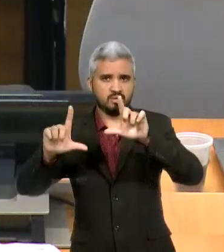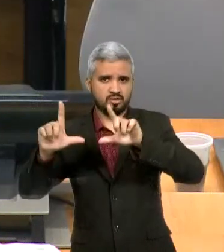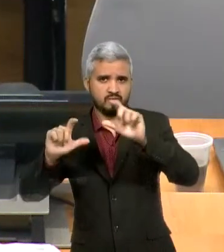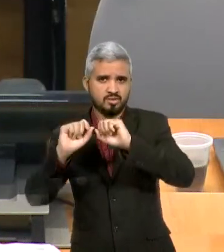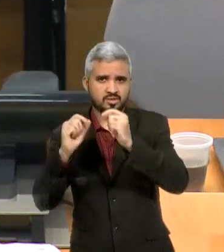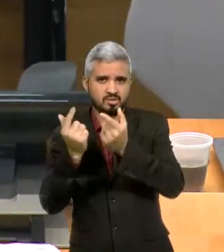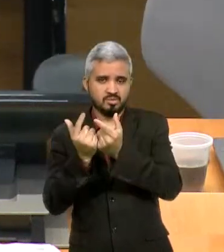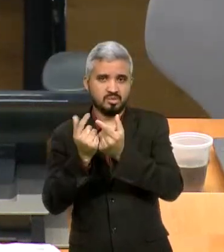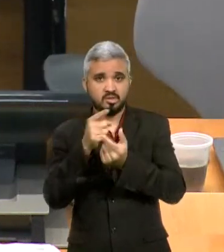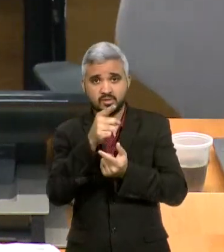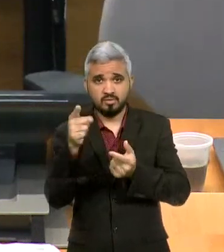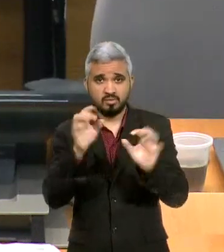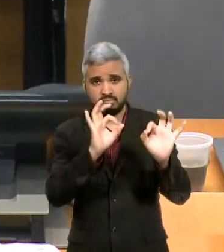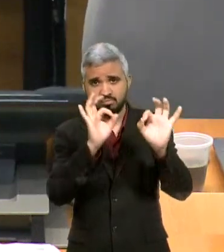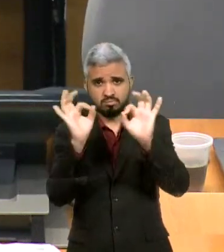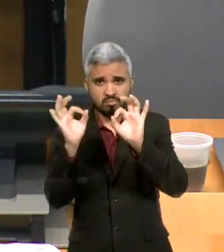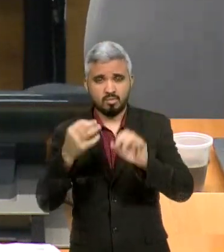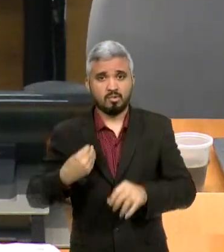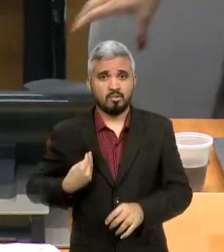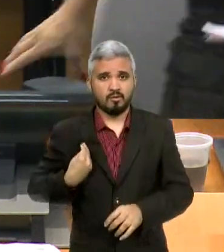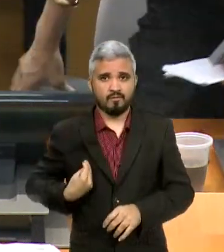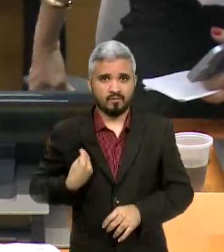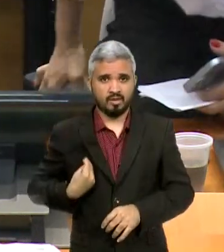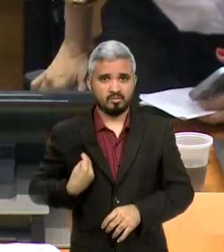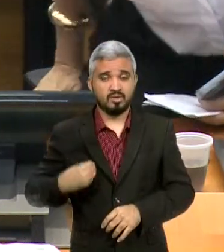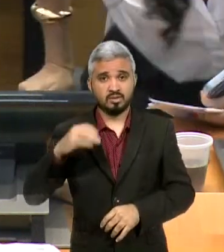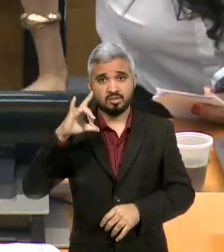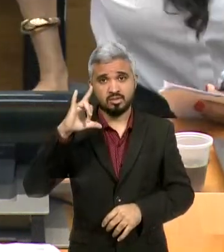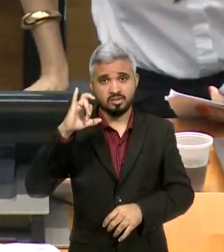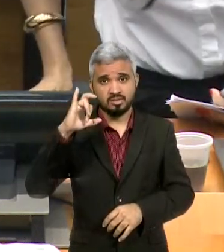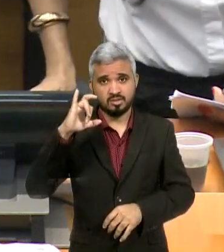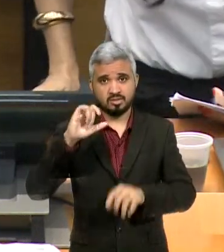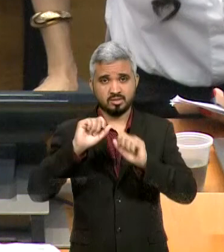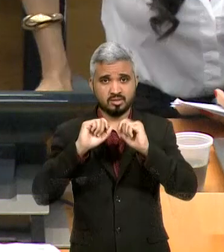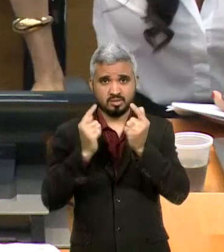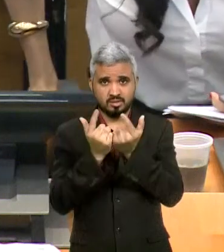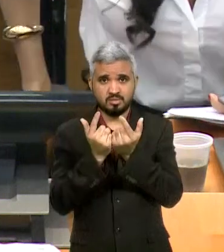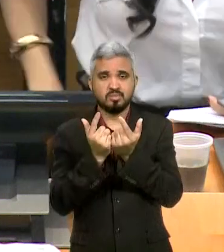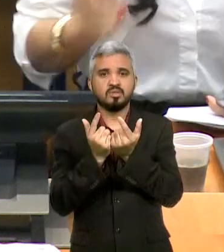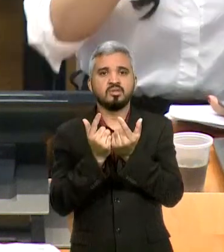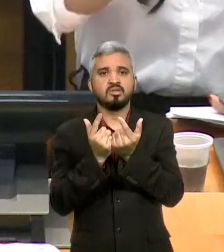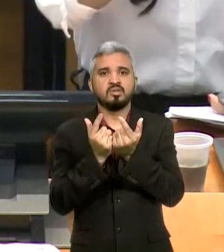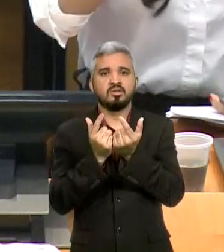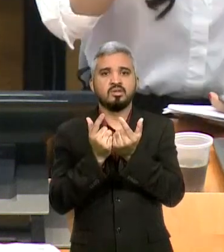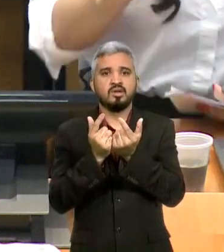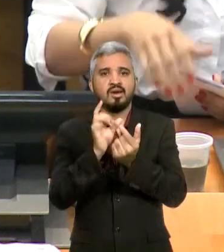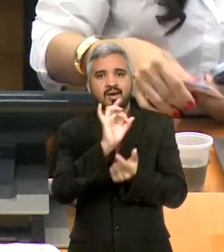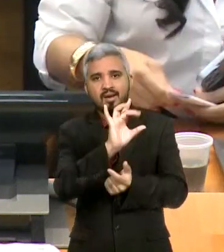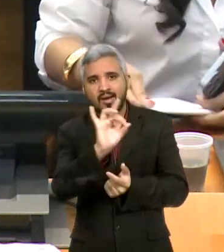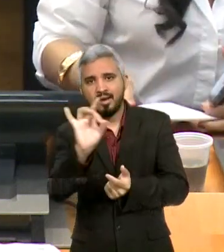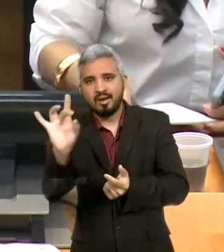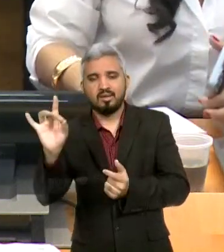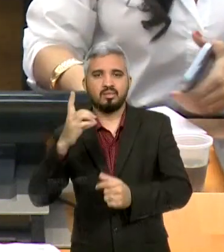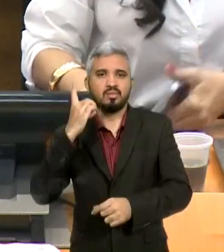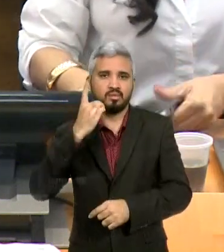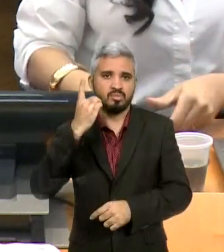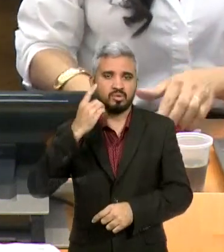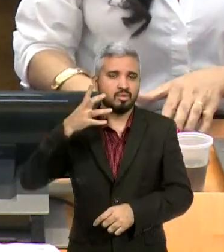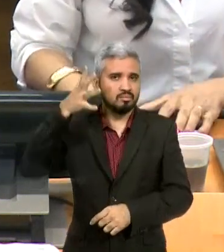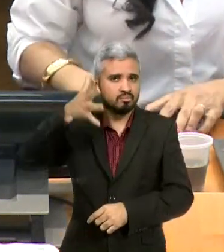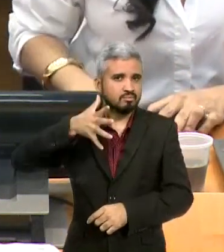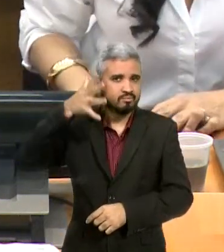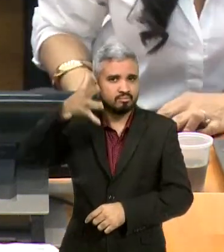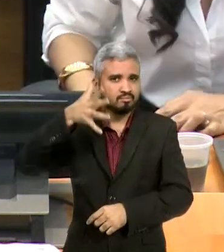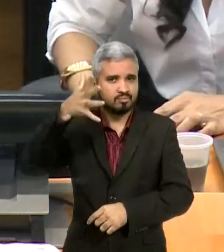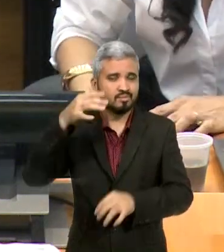aqui pela TV Assembleia e também pelo Instagram da Assembleia Legislativa os pronunciamentos de cada sessão plenária. As sessões vão até a